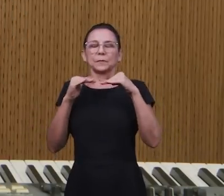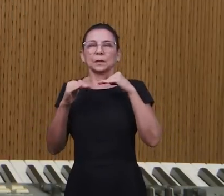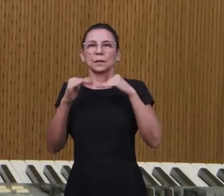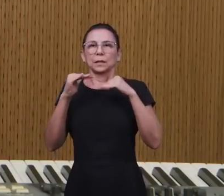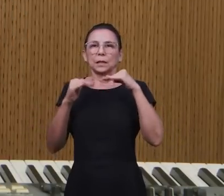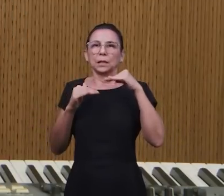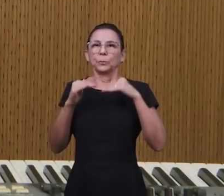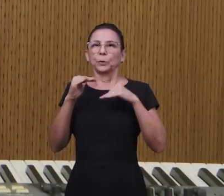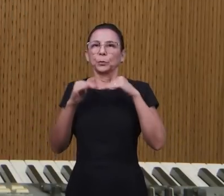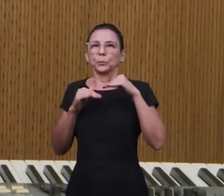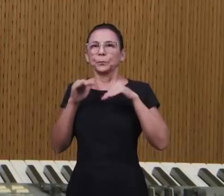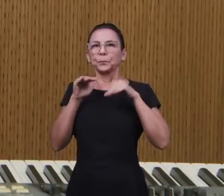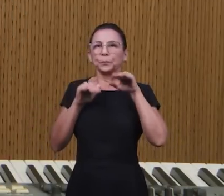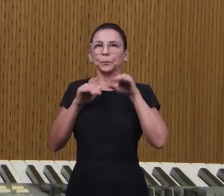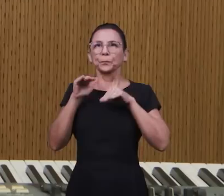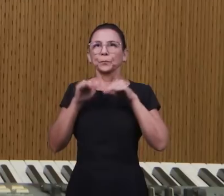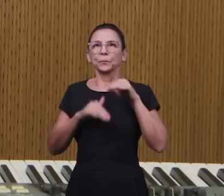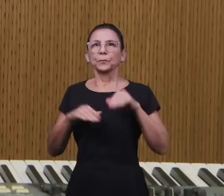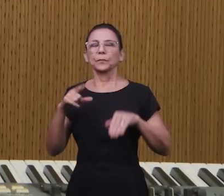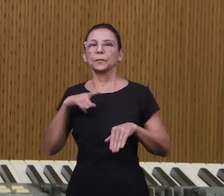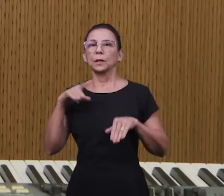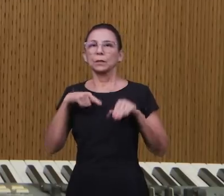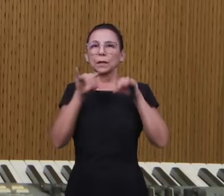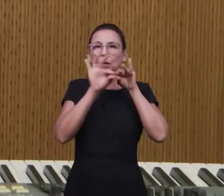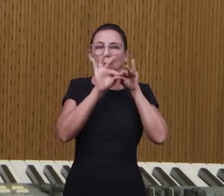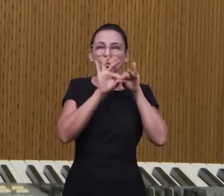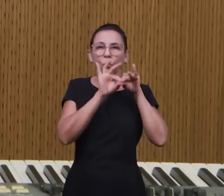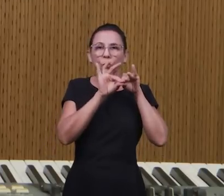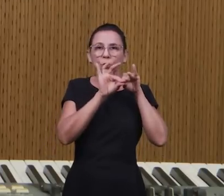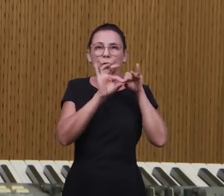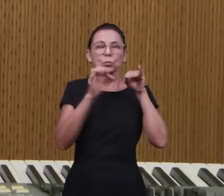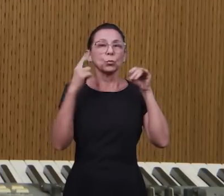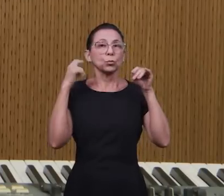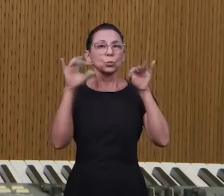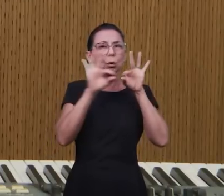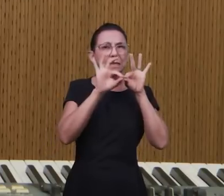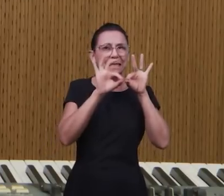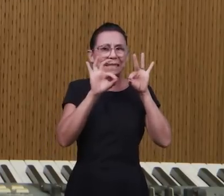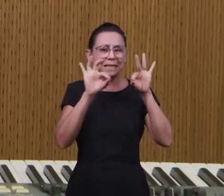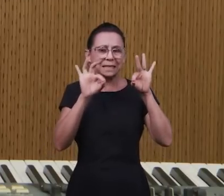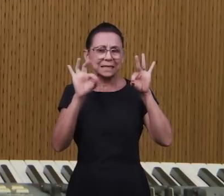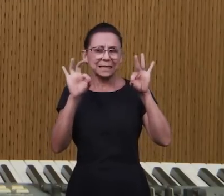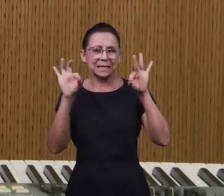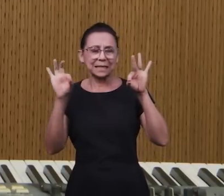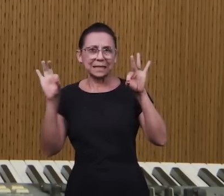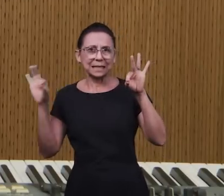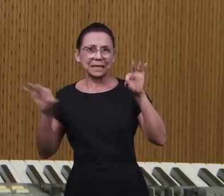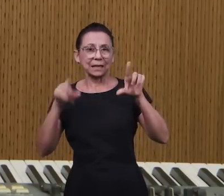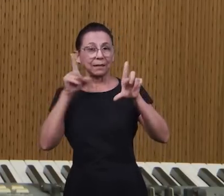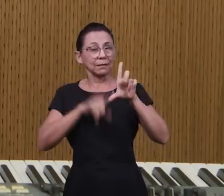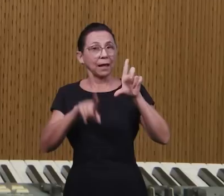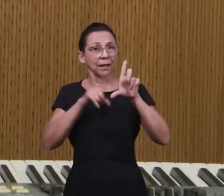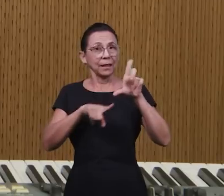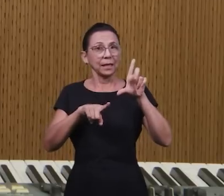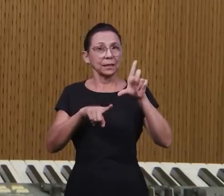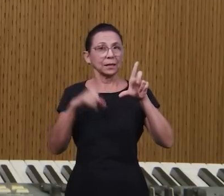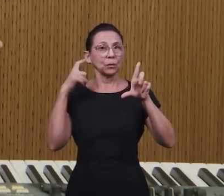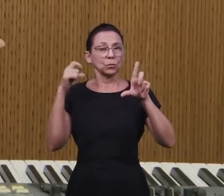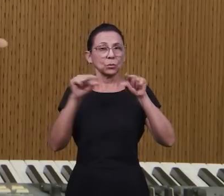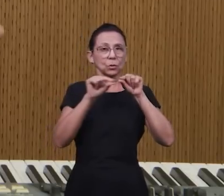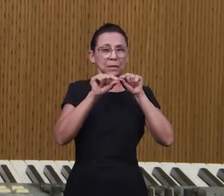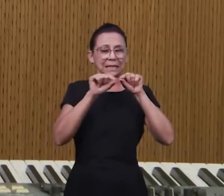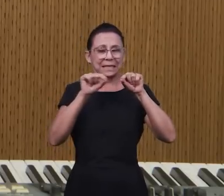seja equilibrado e eu tenha essa continuidade no som da consoante, na articulação